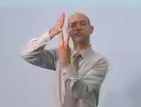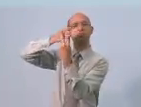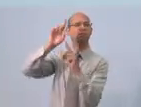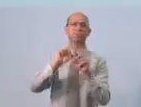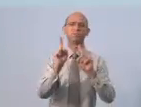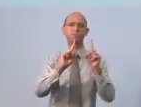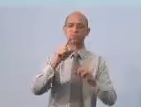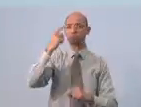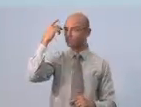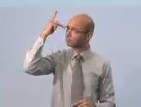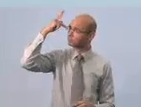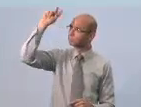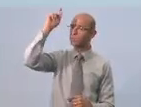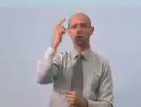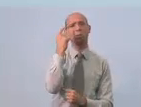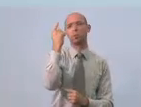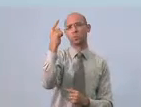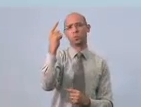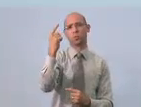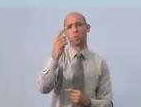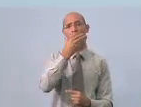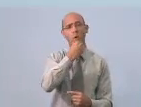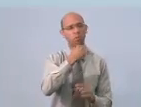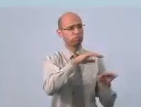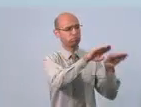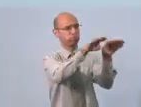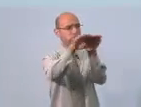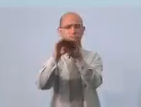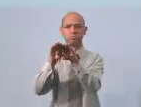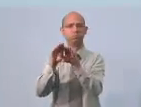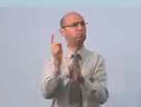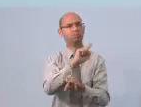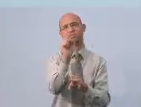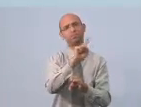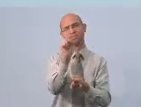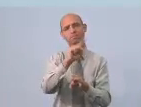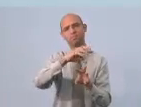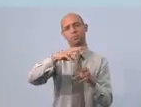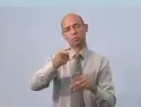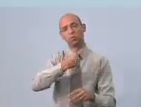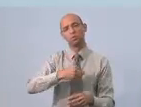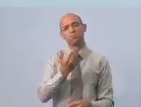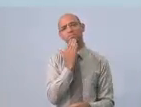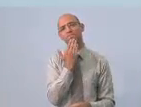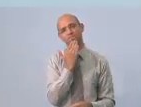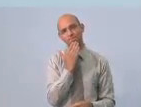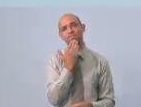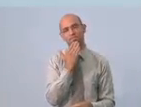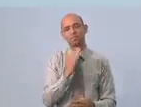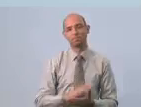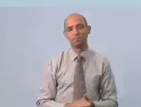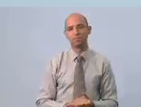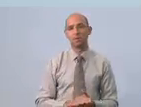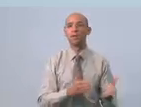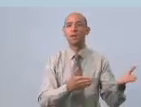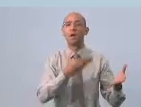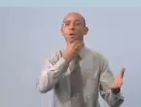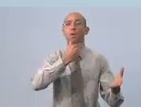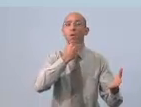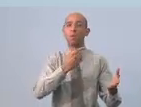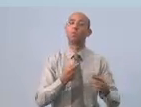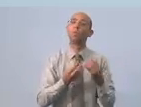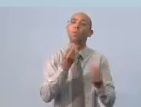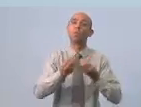ninguém, principalmente com homens da terra, falhos que somos. Jó era um homem muito bem